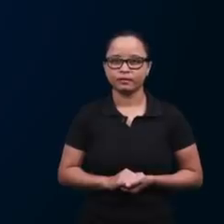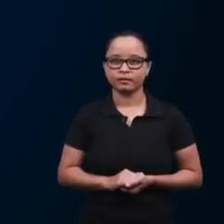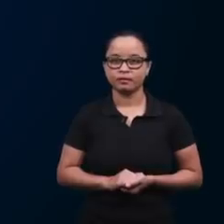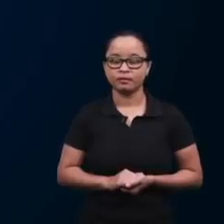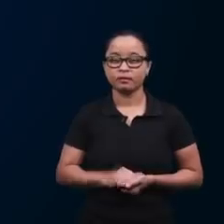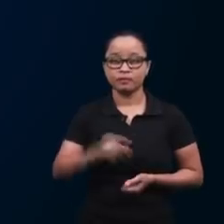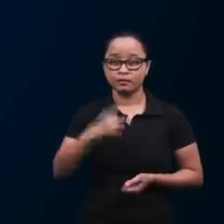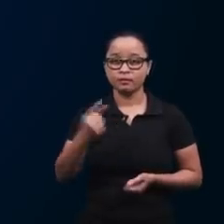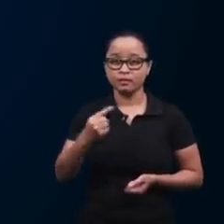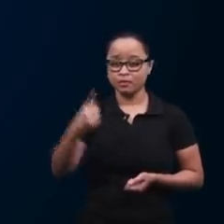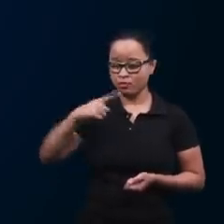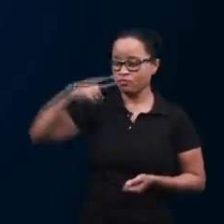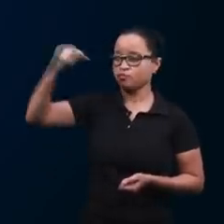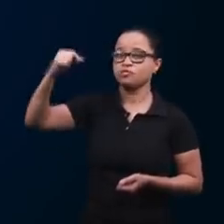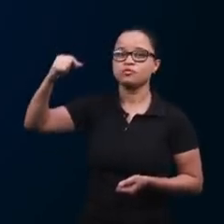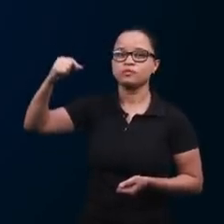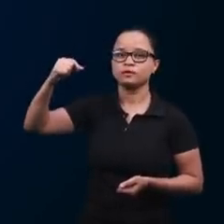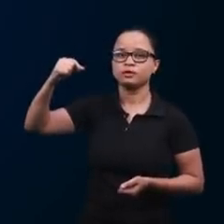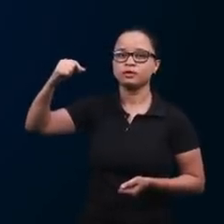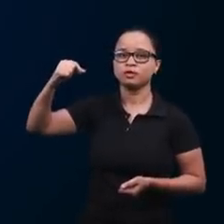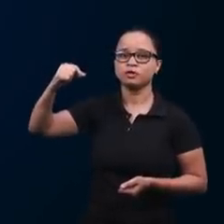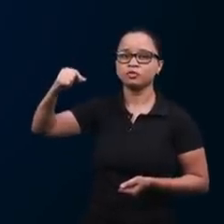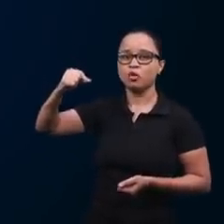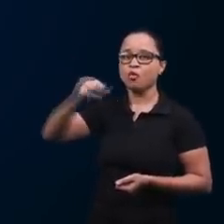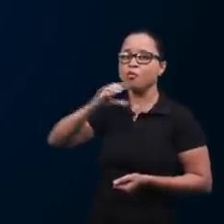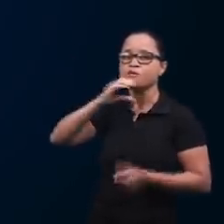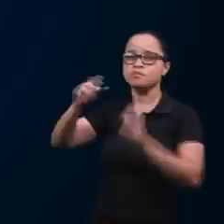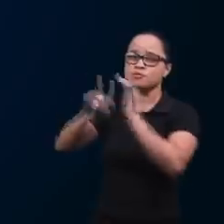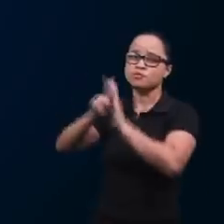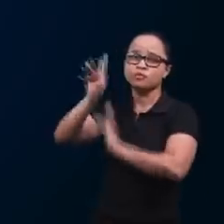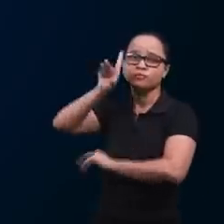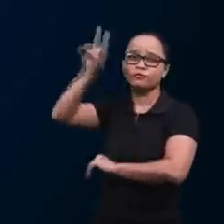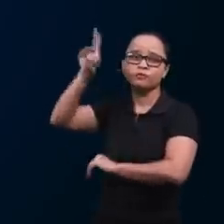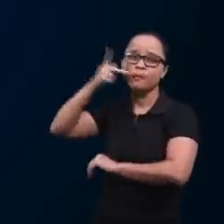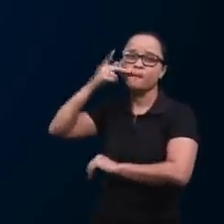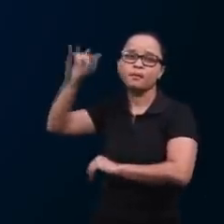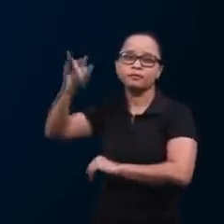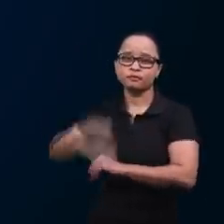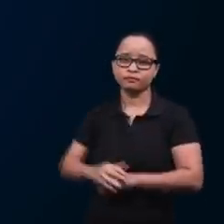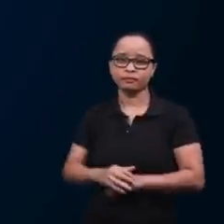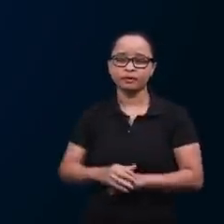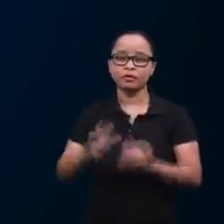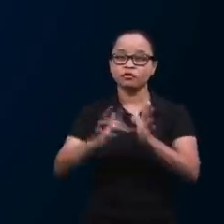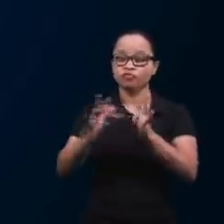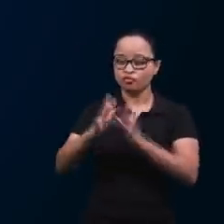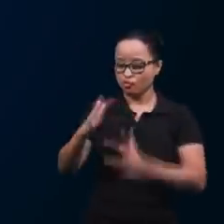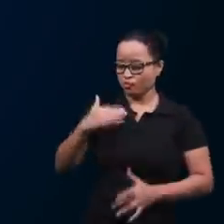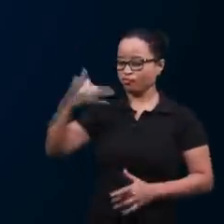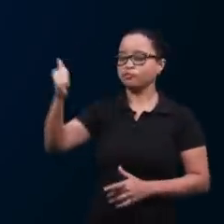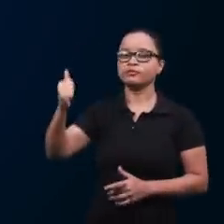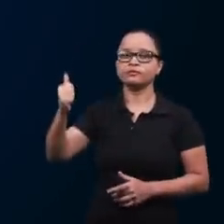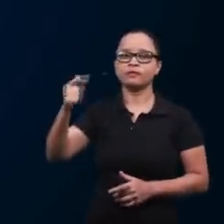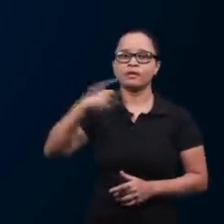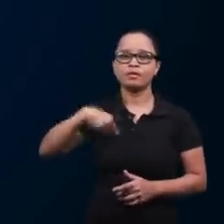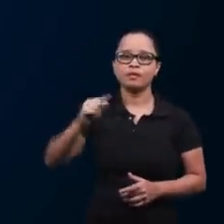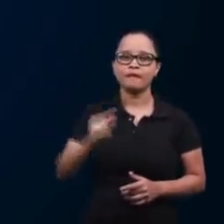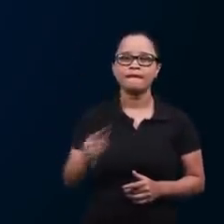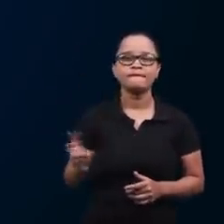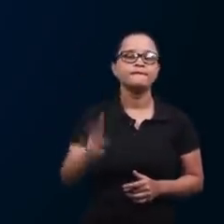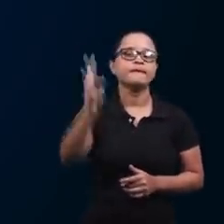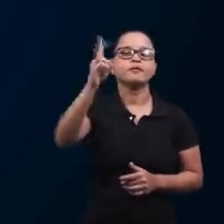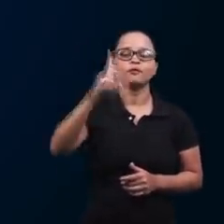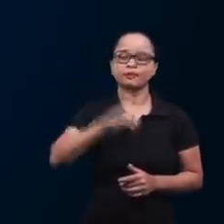segundo a presciência de Deus Pai o chamados pelo filho nós somos preciosos